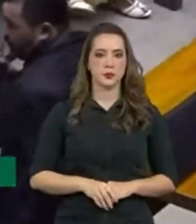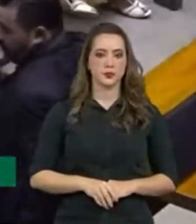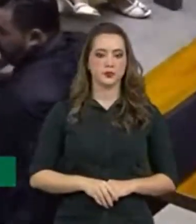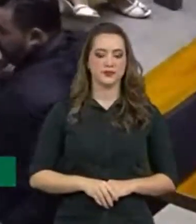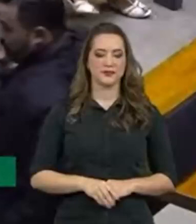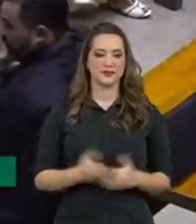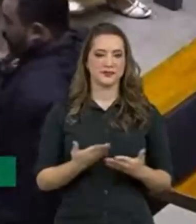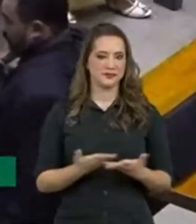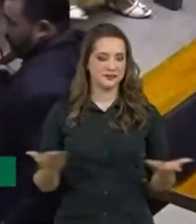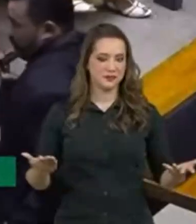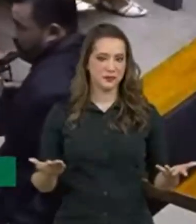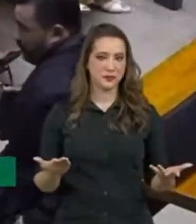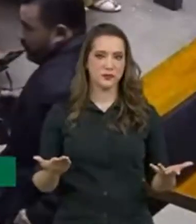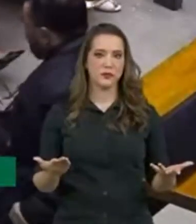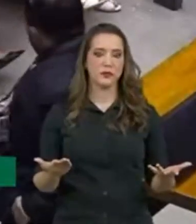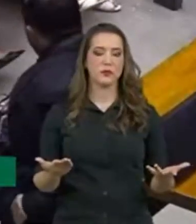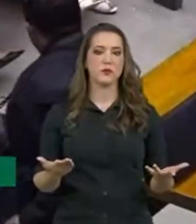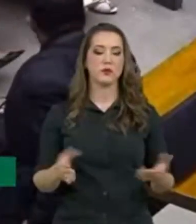Senhores,